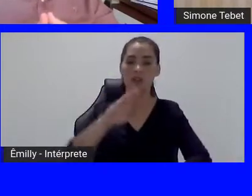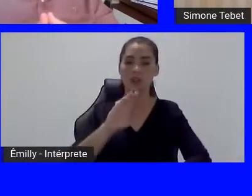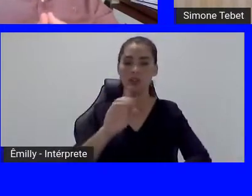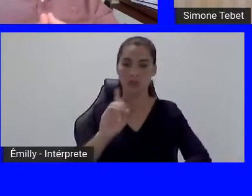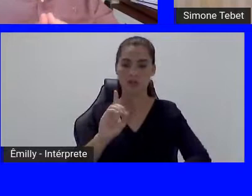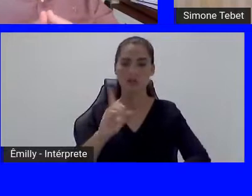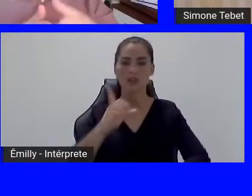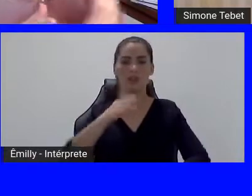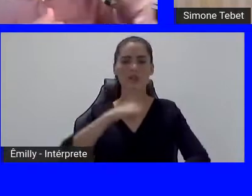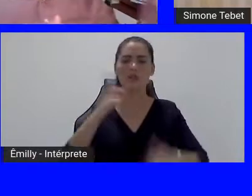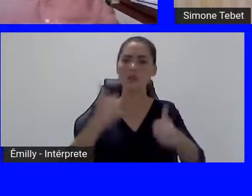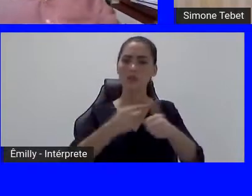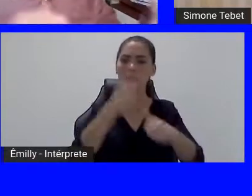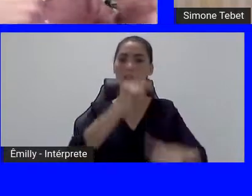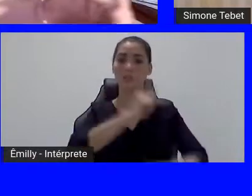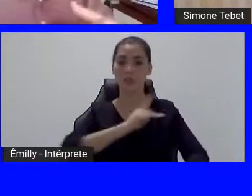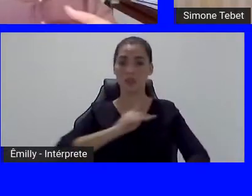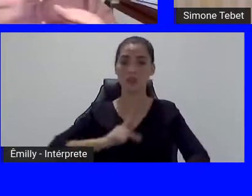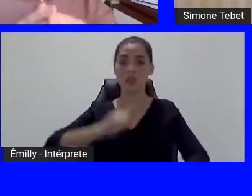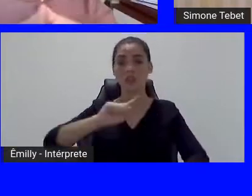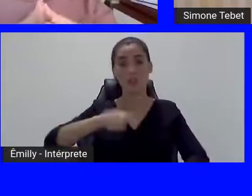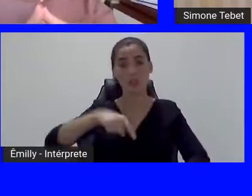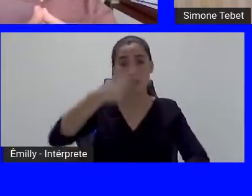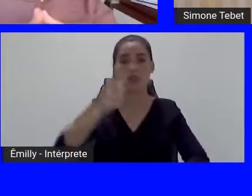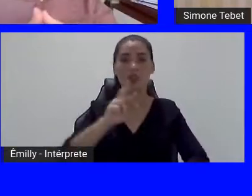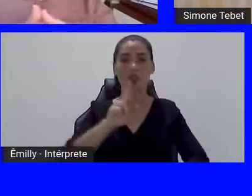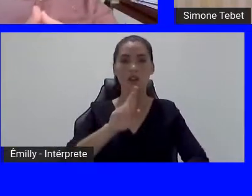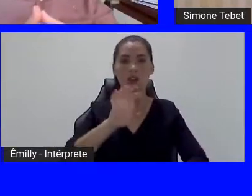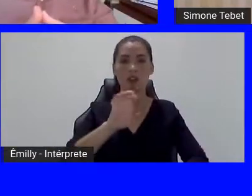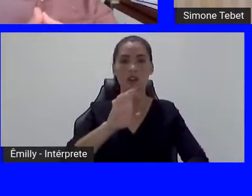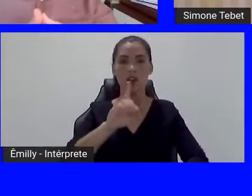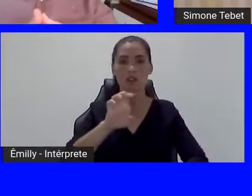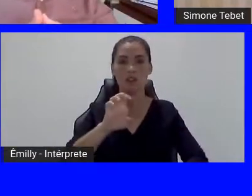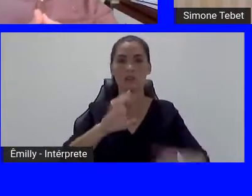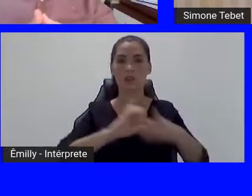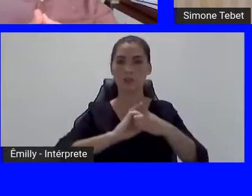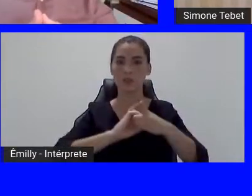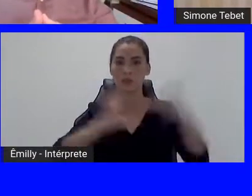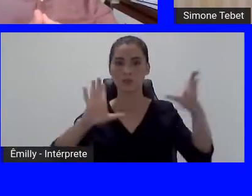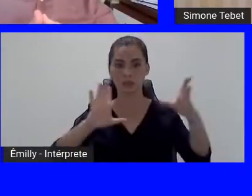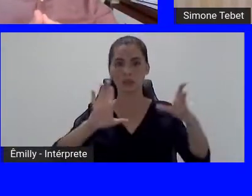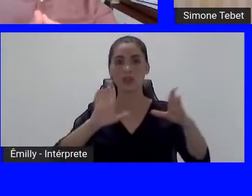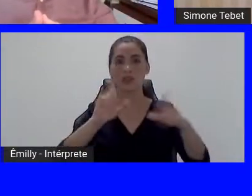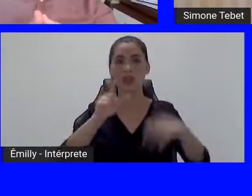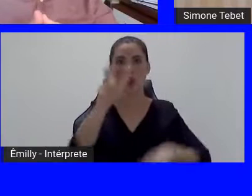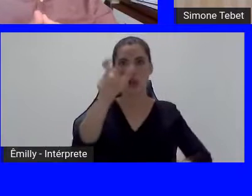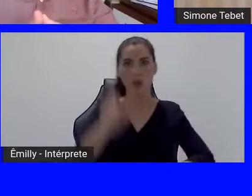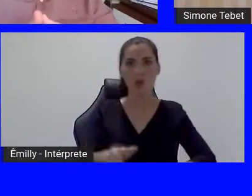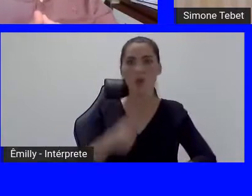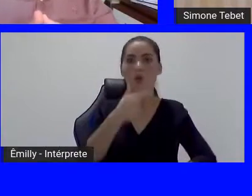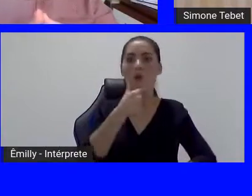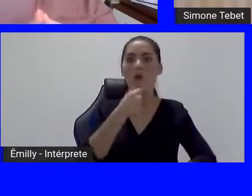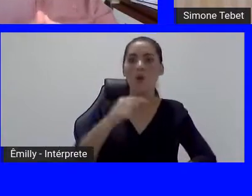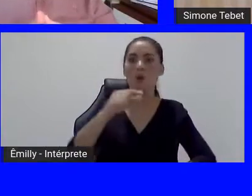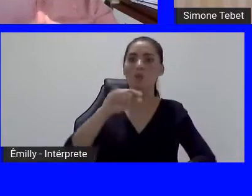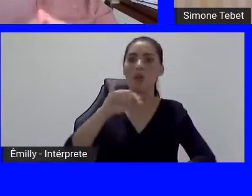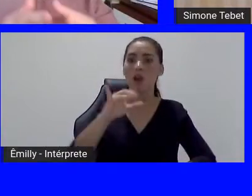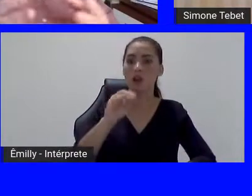a redemocratização, né? José Sarney, após o falecimento de Tancredo